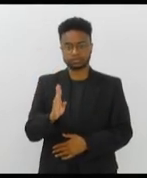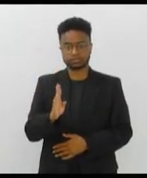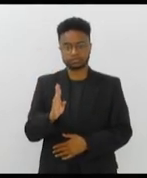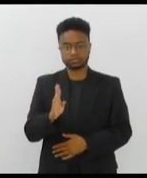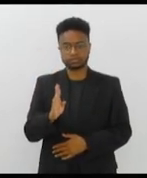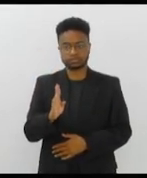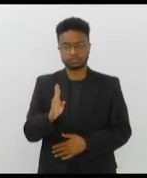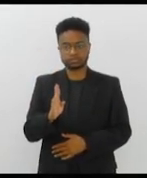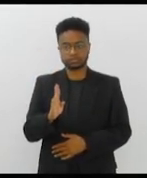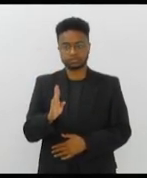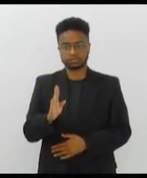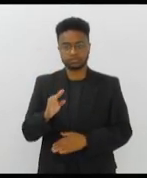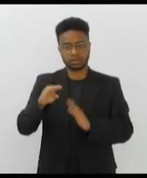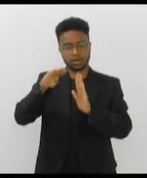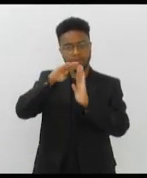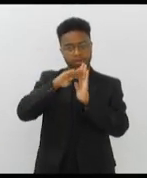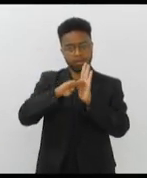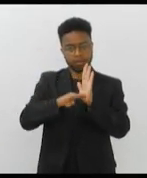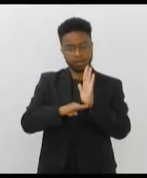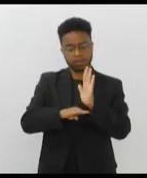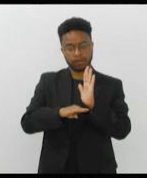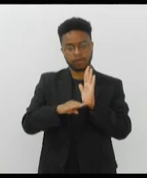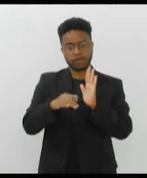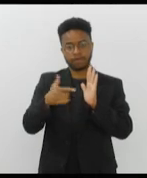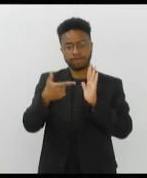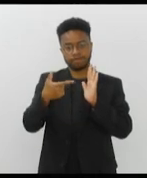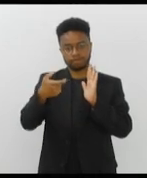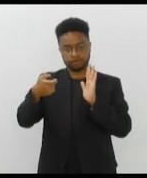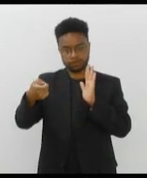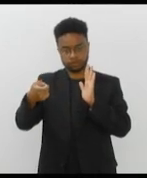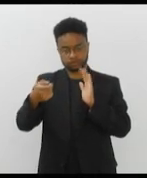ficou situado em 20º lugar,